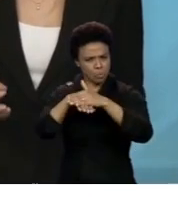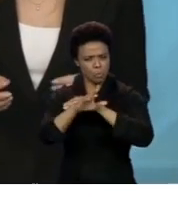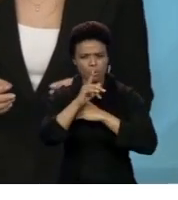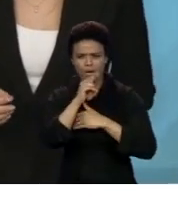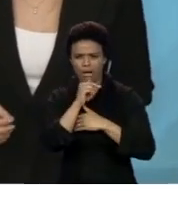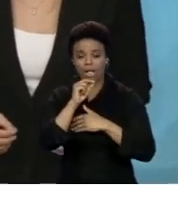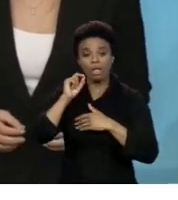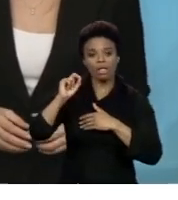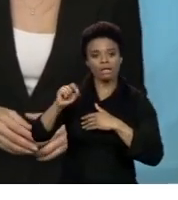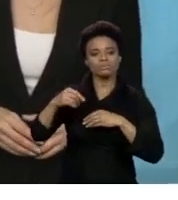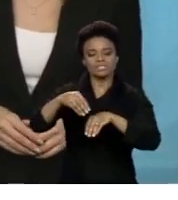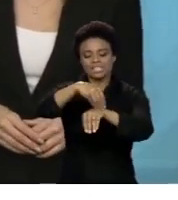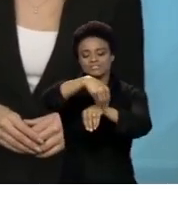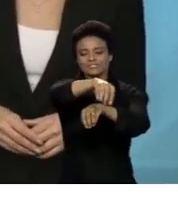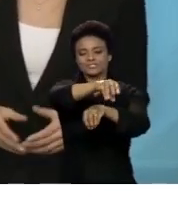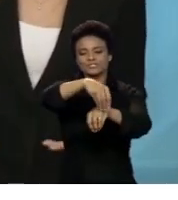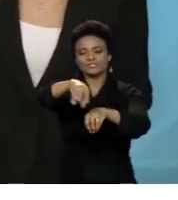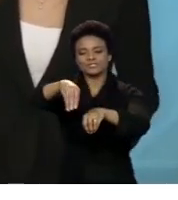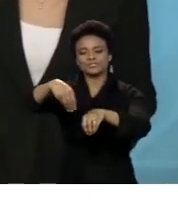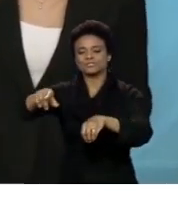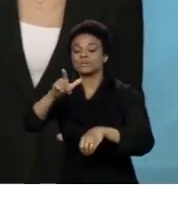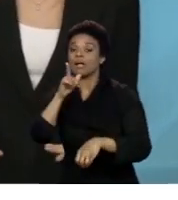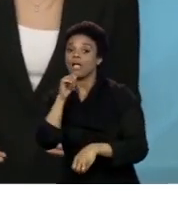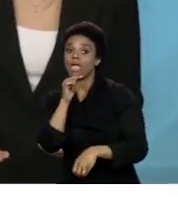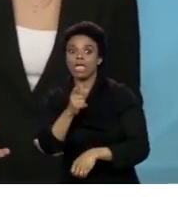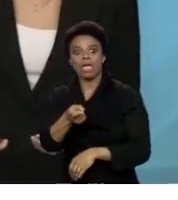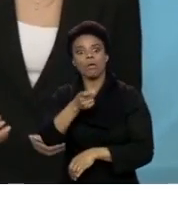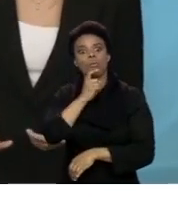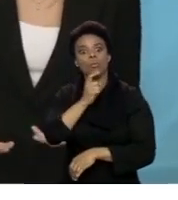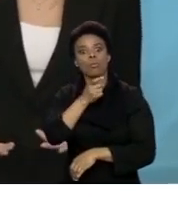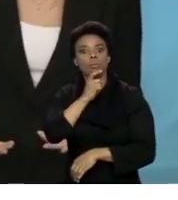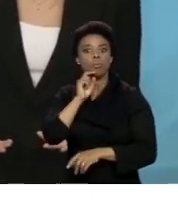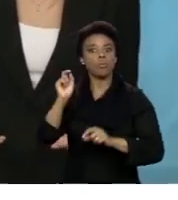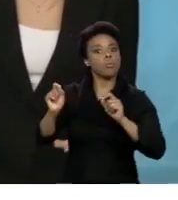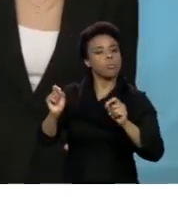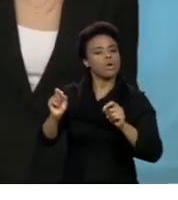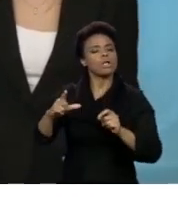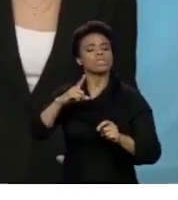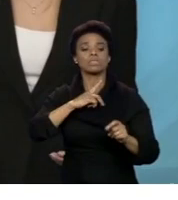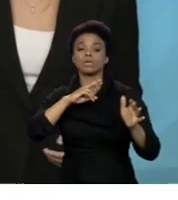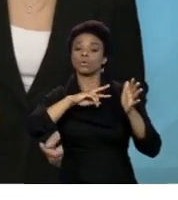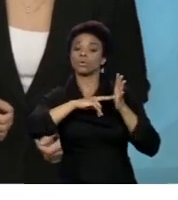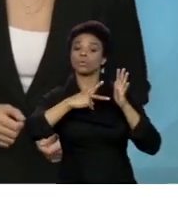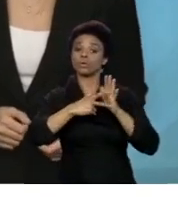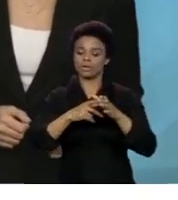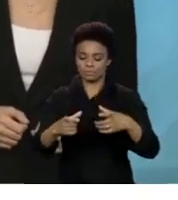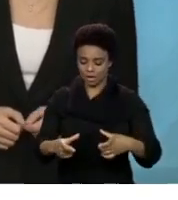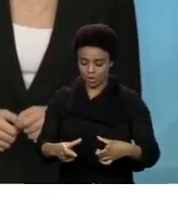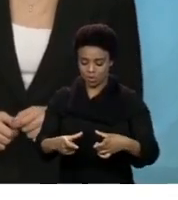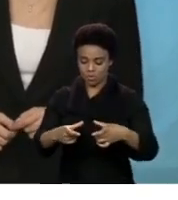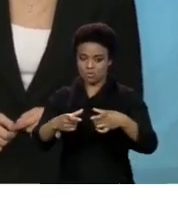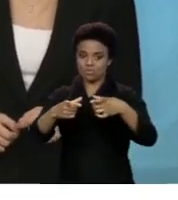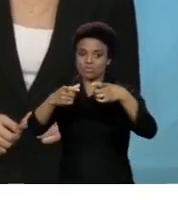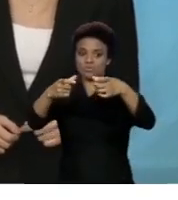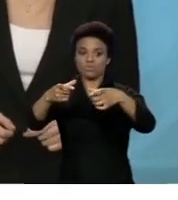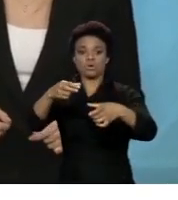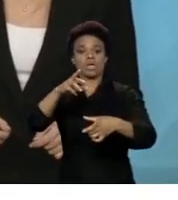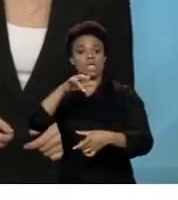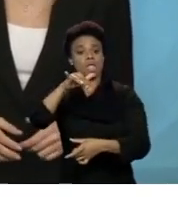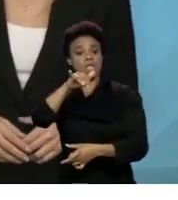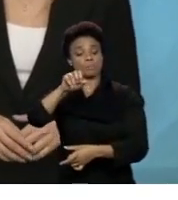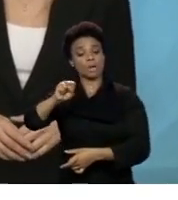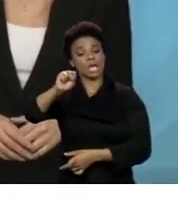rede de distribuição de água fria, que inclui, por exemplo, conceitos como a coluna, os ramais e subramais